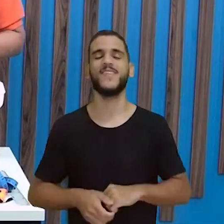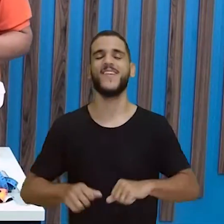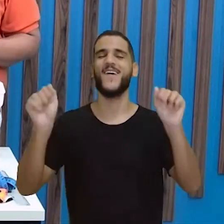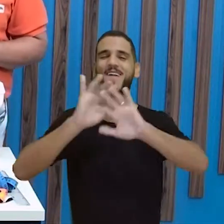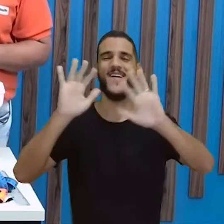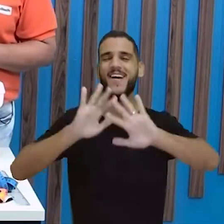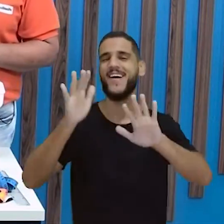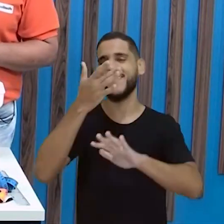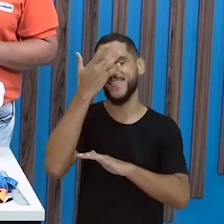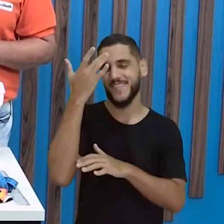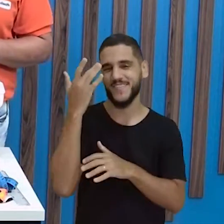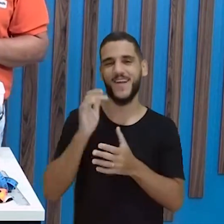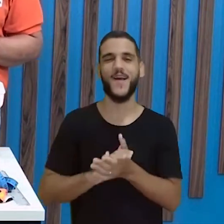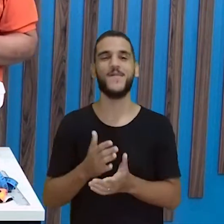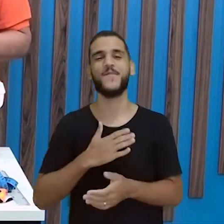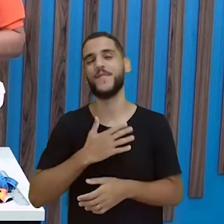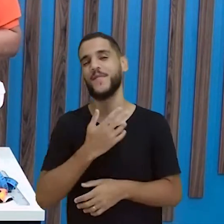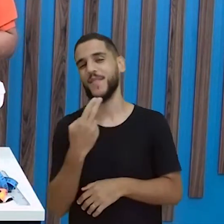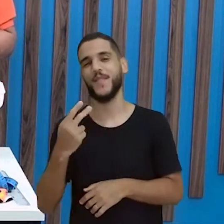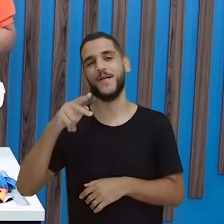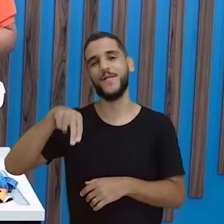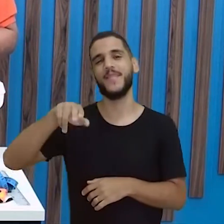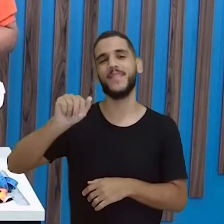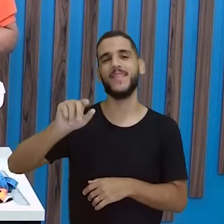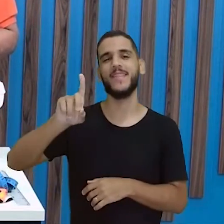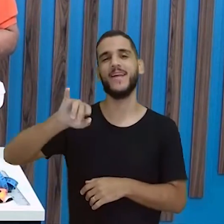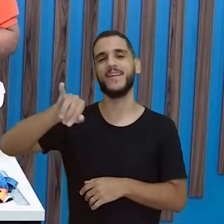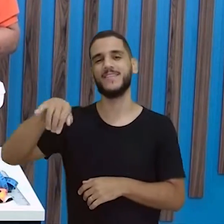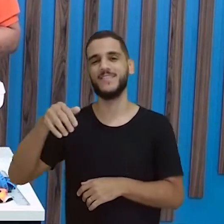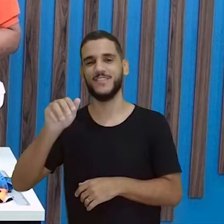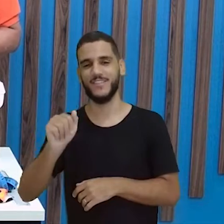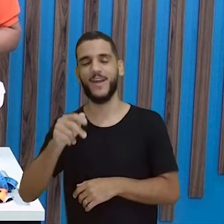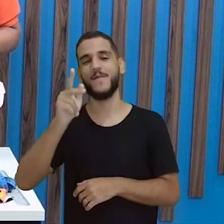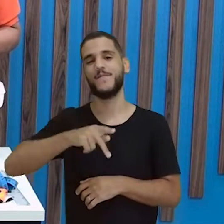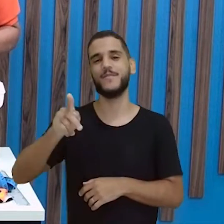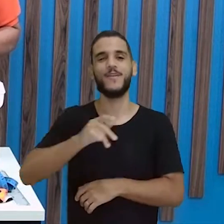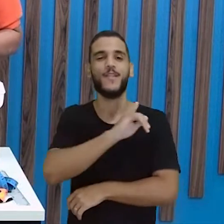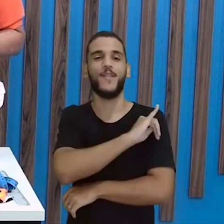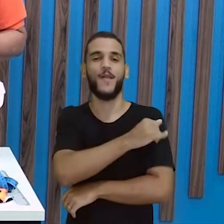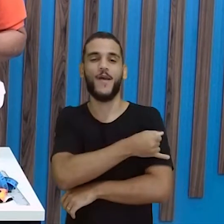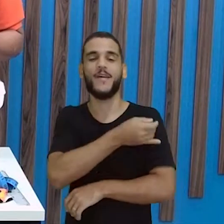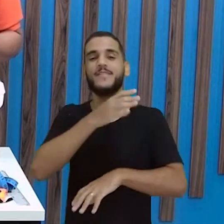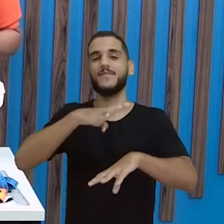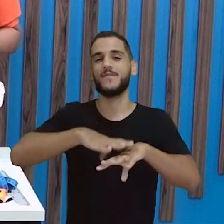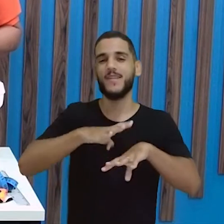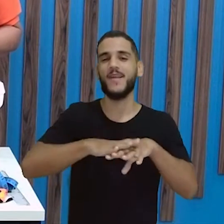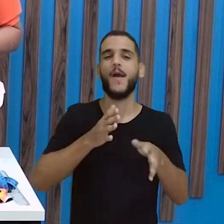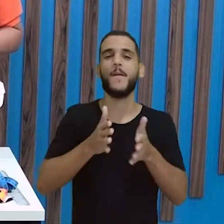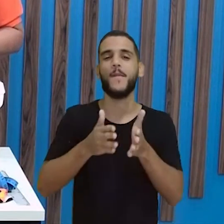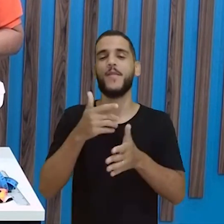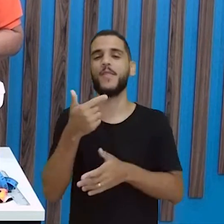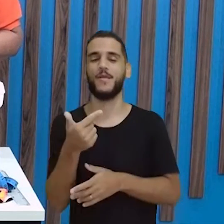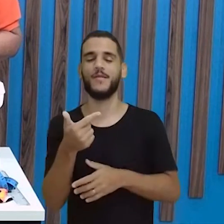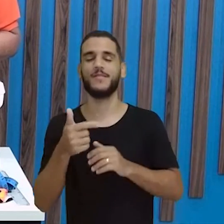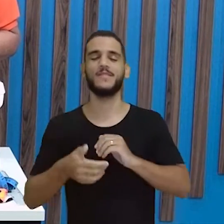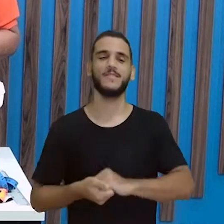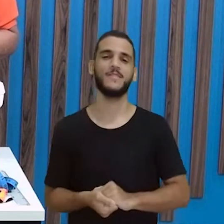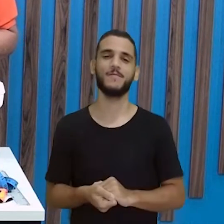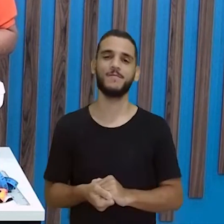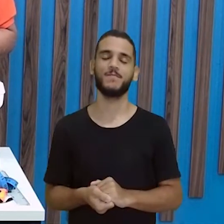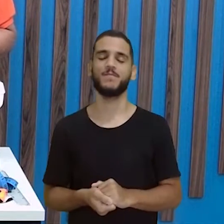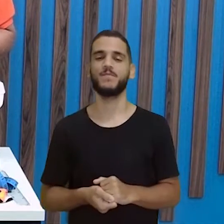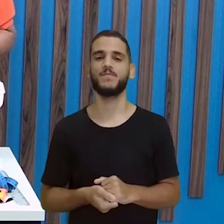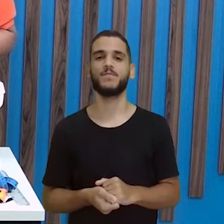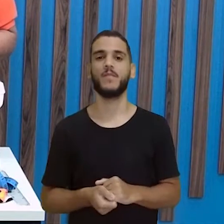Olá, pessoal. Eu me chamo Nádia, sou professora do EJA Matemática, módulo 2, tá?